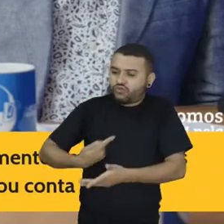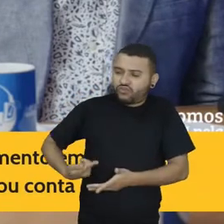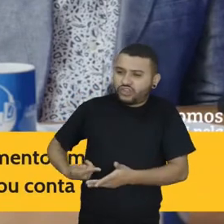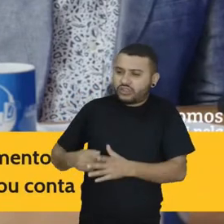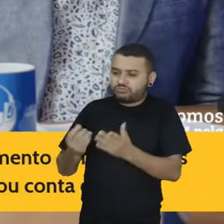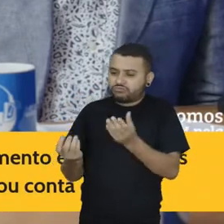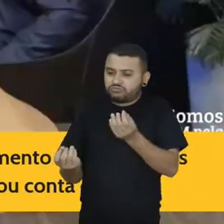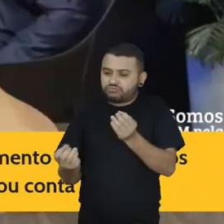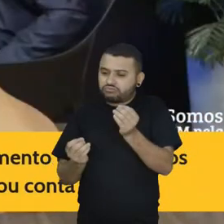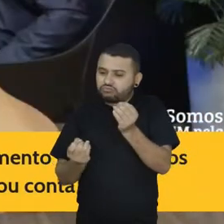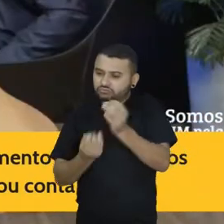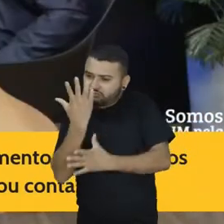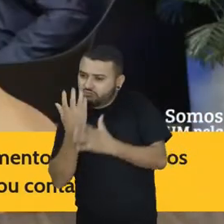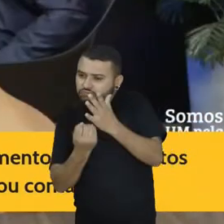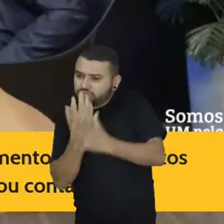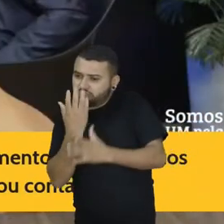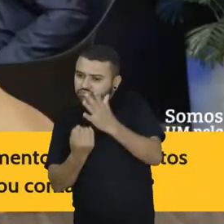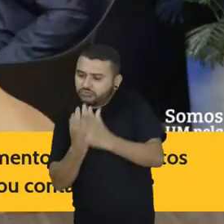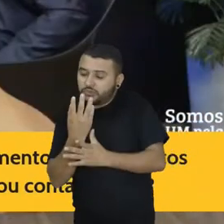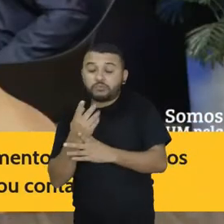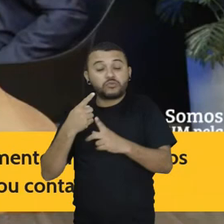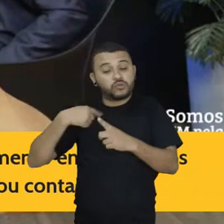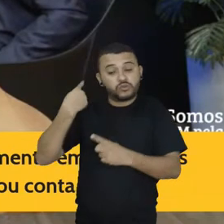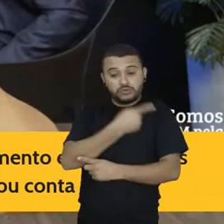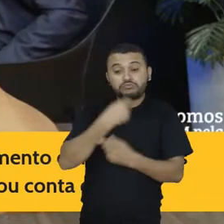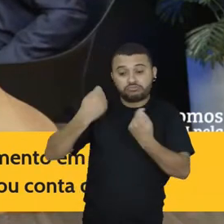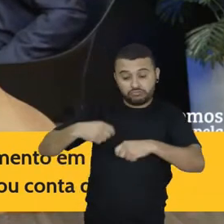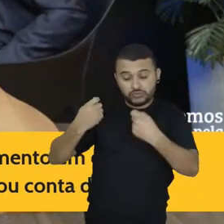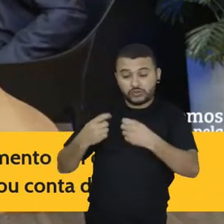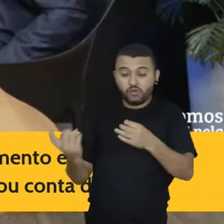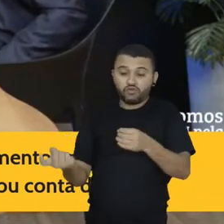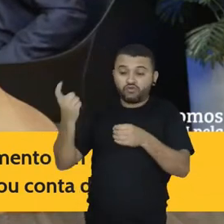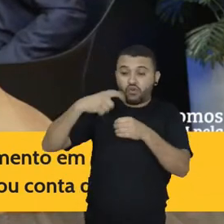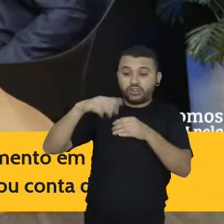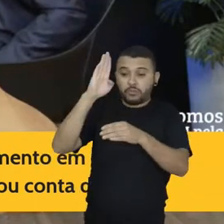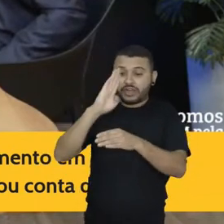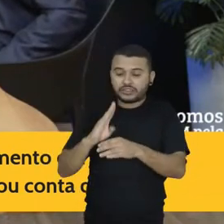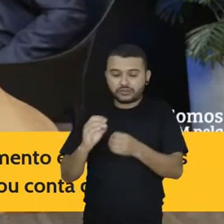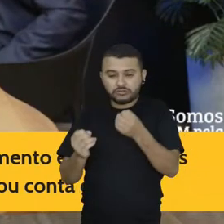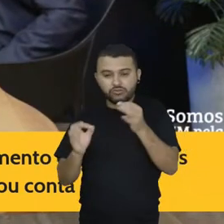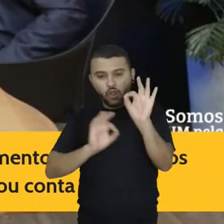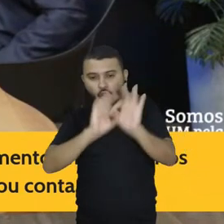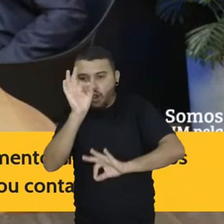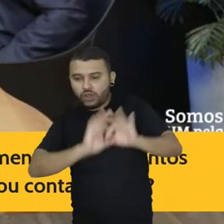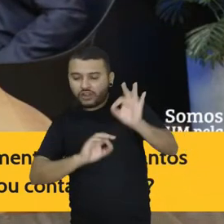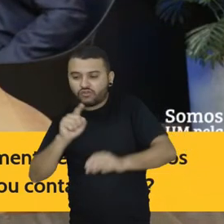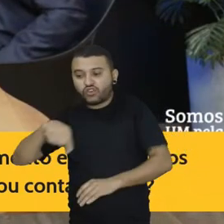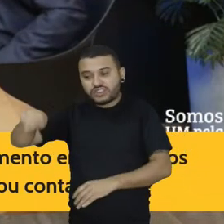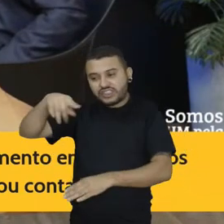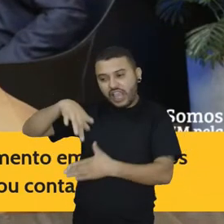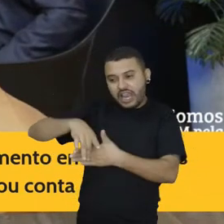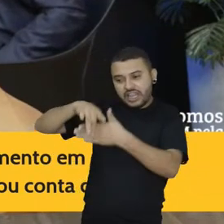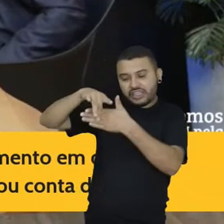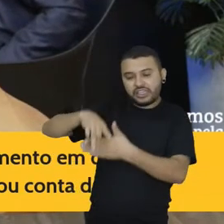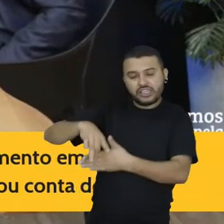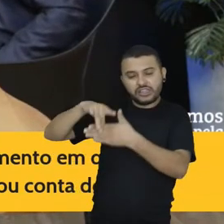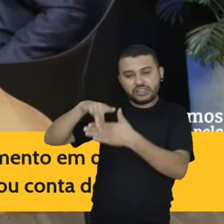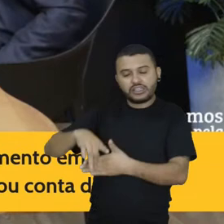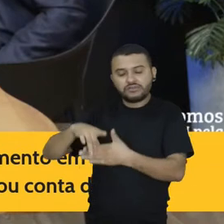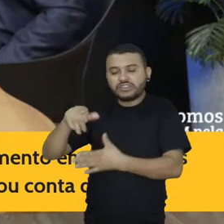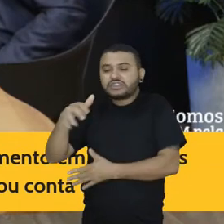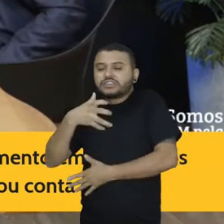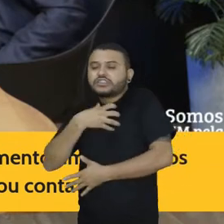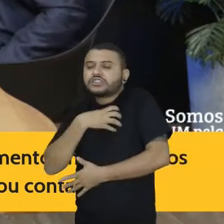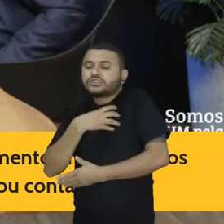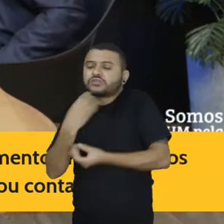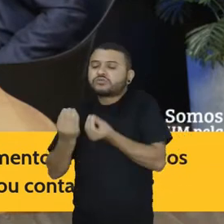dar. Nós precisamos reconstruir o Brasil. E vocês são os líderes dessa reconstrução. O que, que o senhor sente lá no seu íntimo,